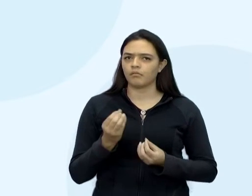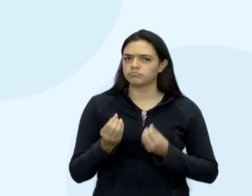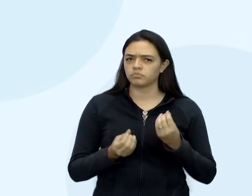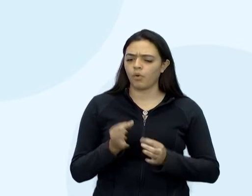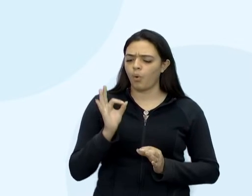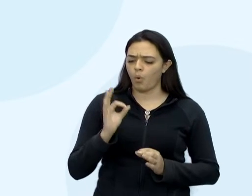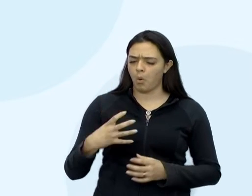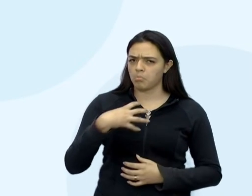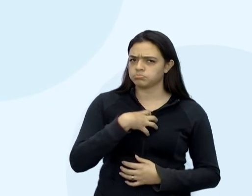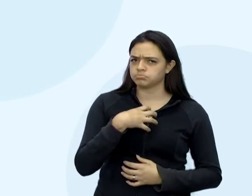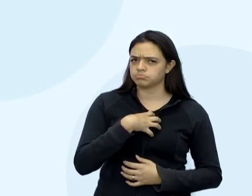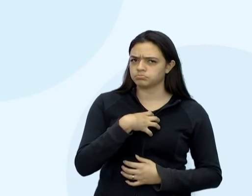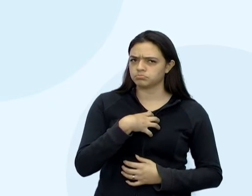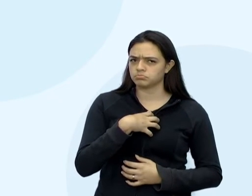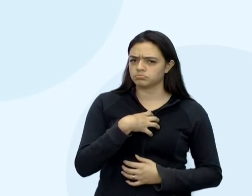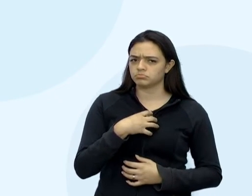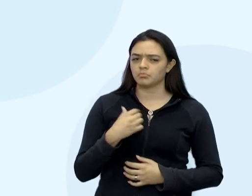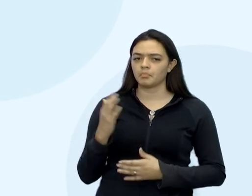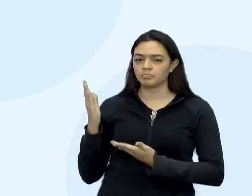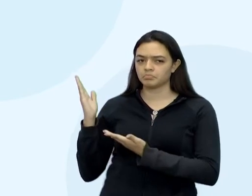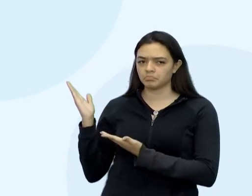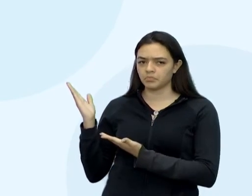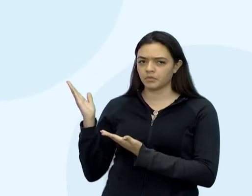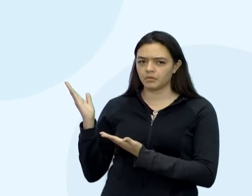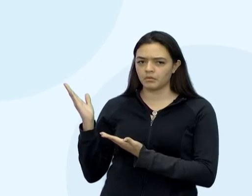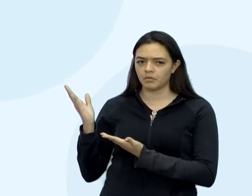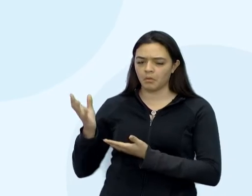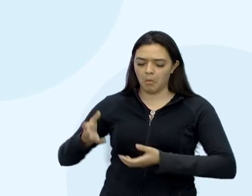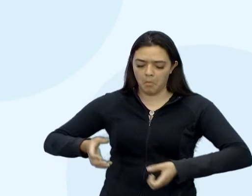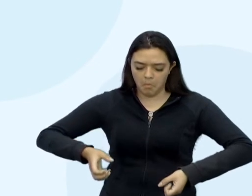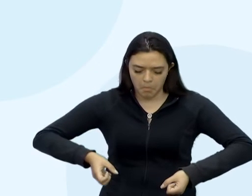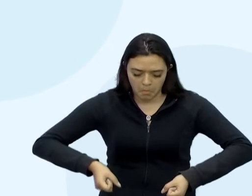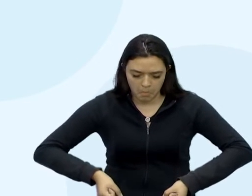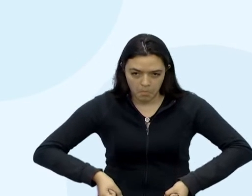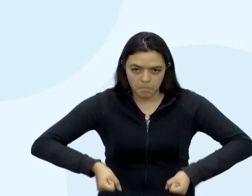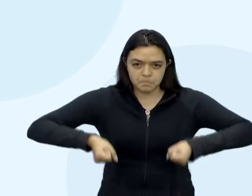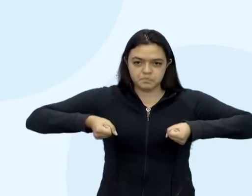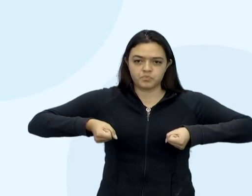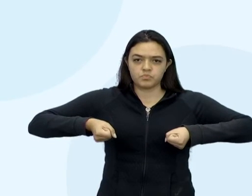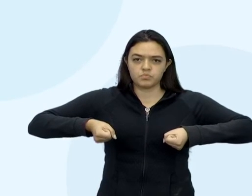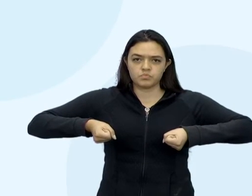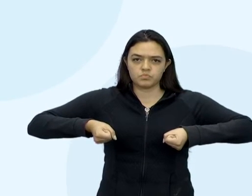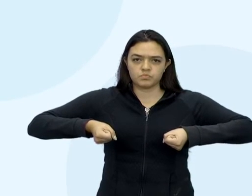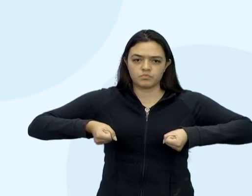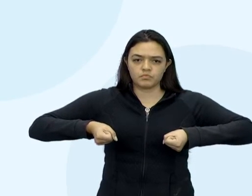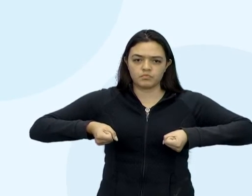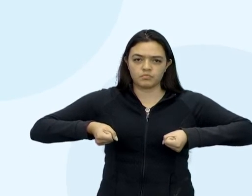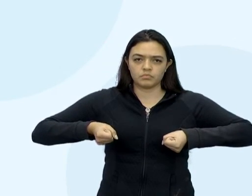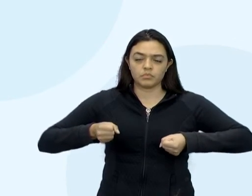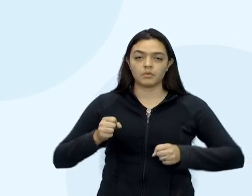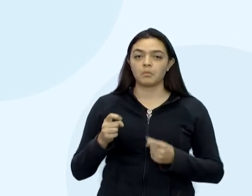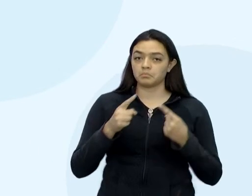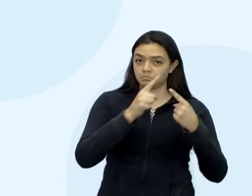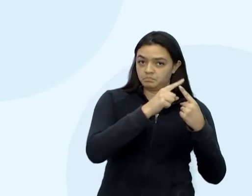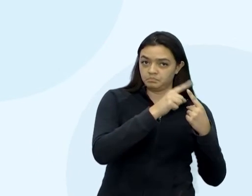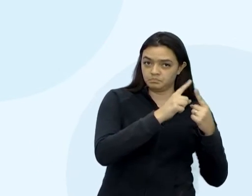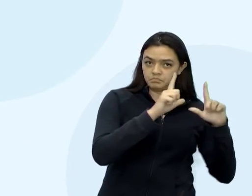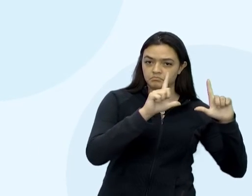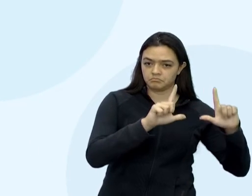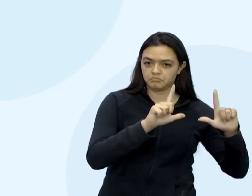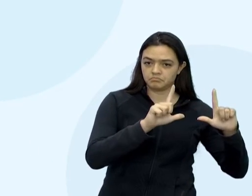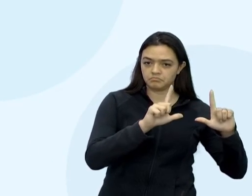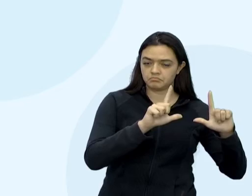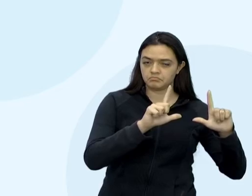elevar a carga ilustrada abaixo? Será que é pegando ali daquele jeito que está a figura da esquerda ou a figura da